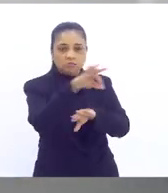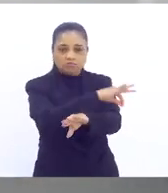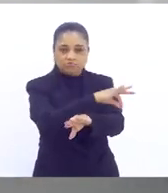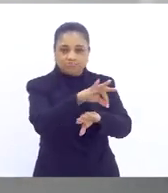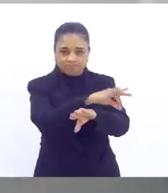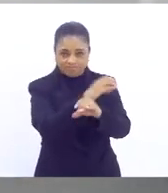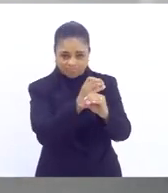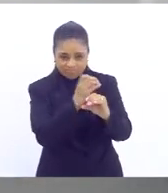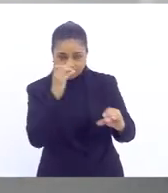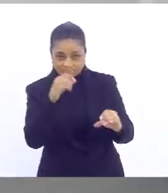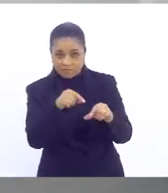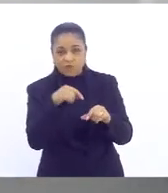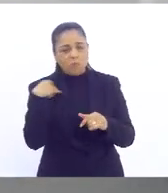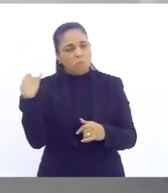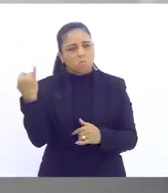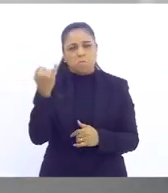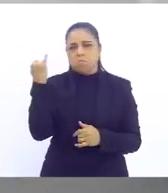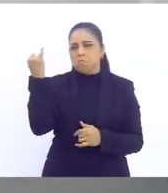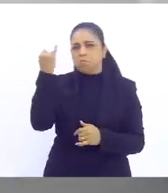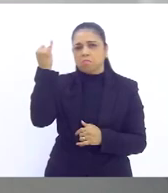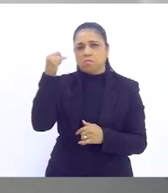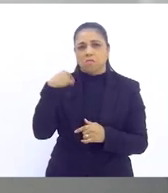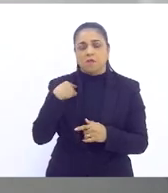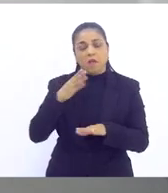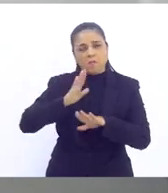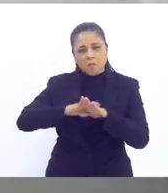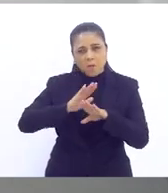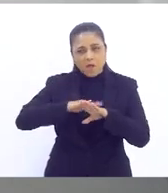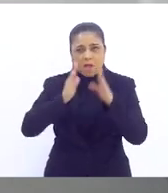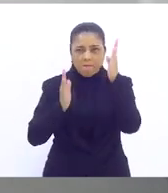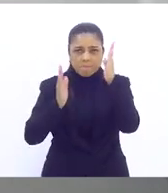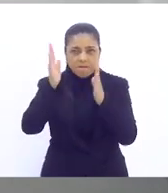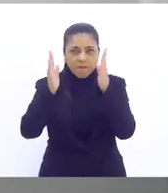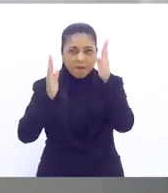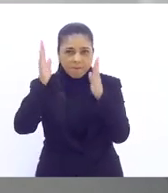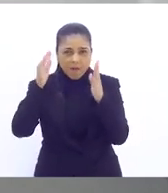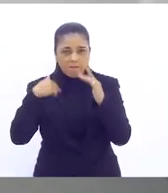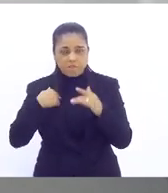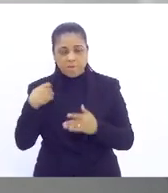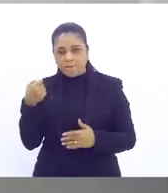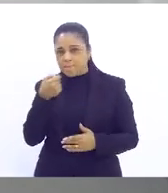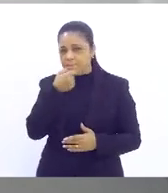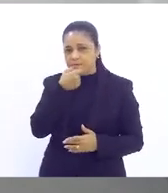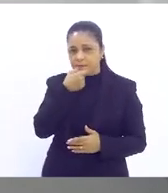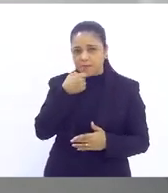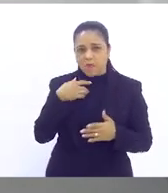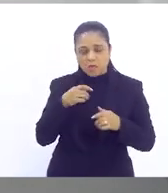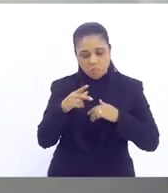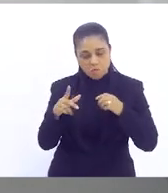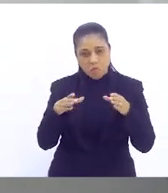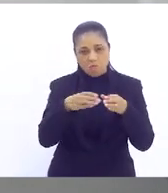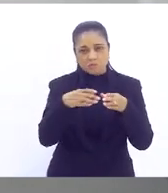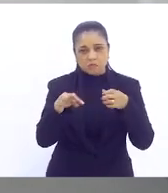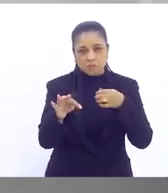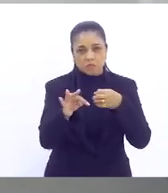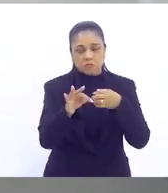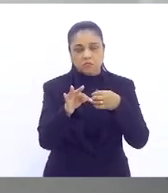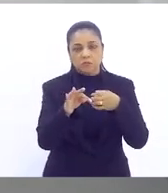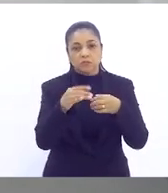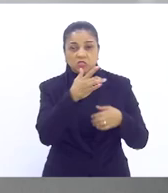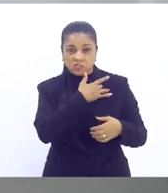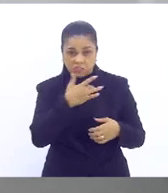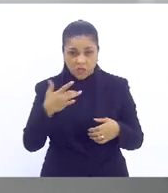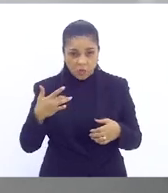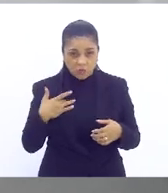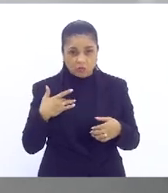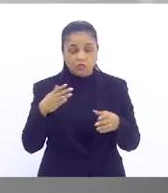e naquele momento na nossa fala eu digo isso que presidia comissão de saúde e presidia a comissão especial que